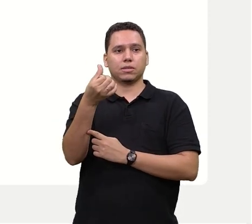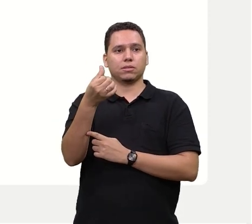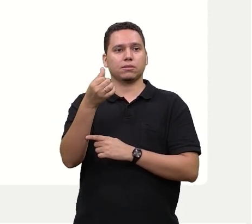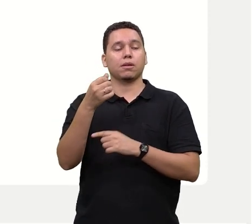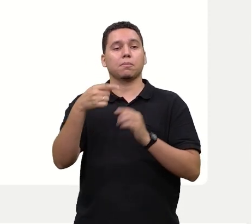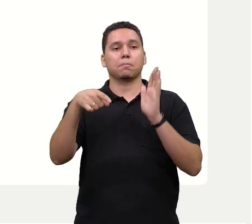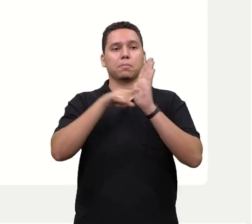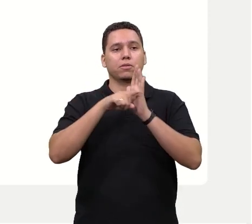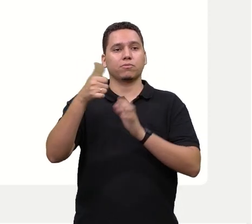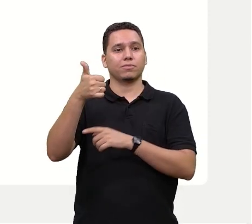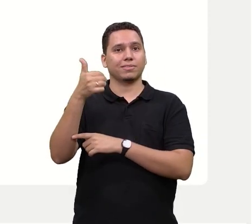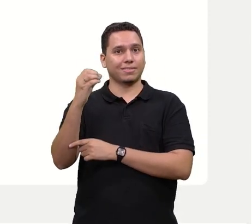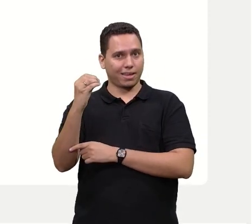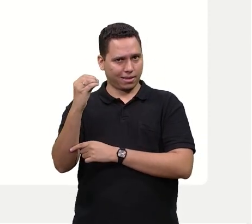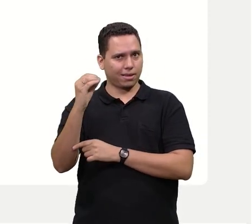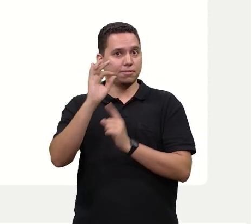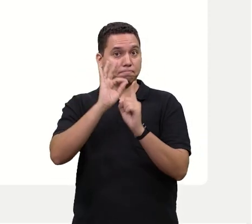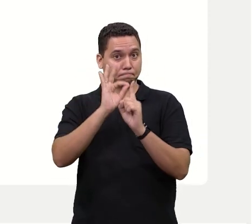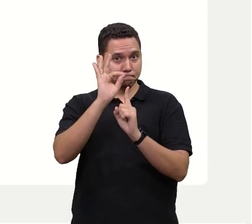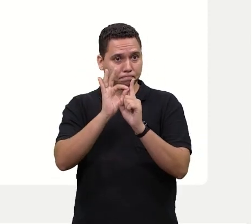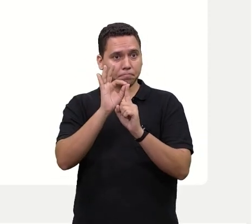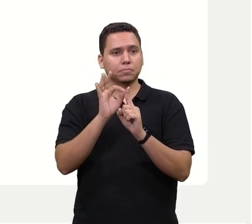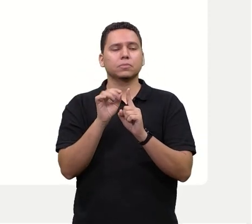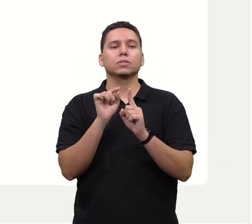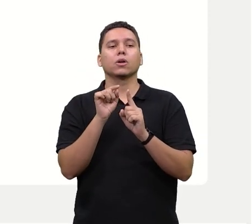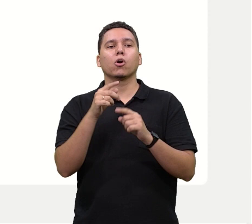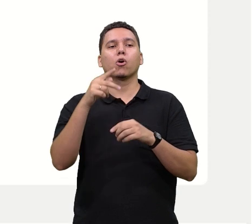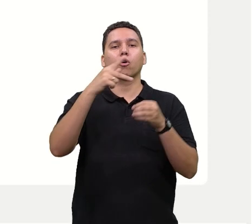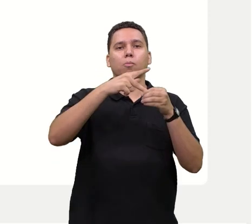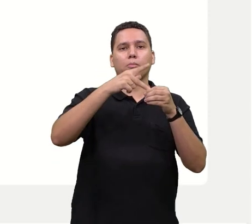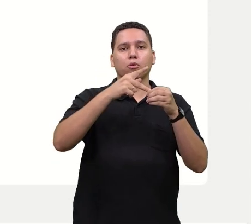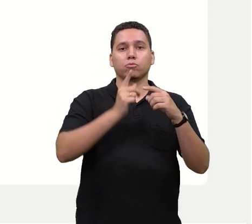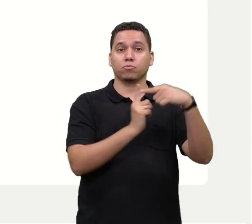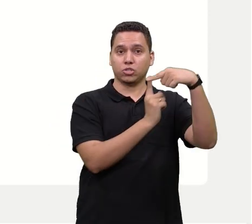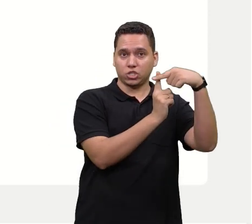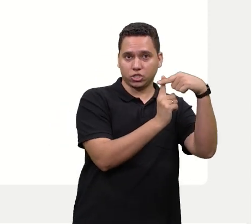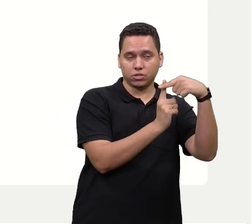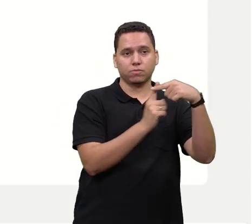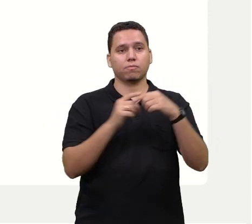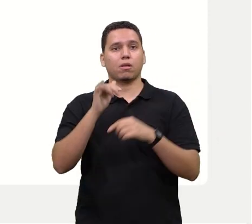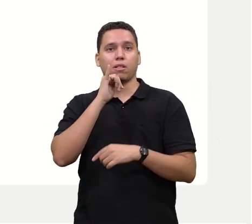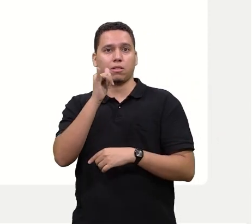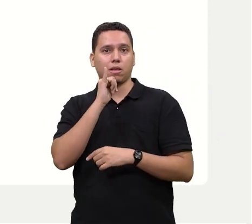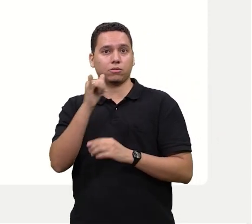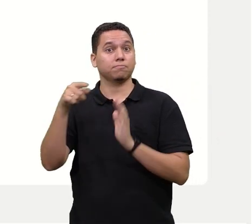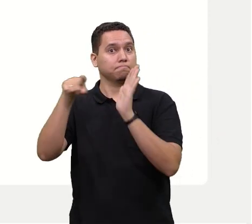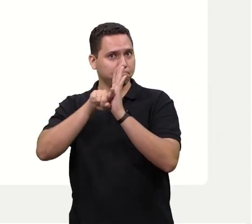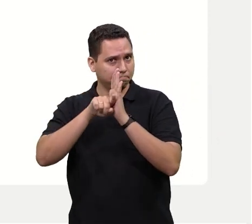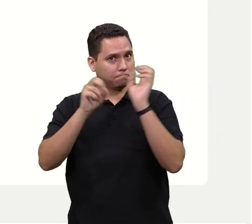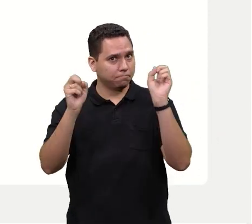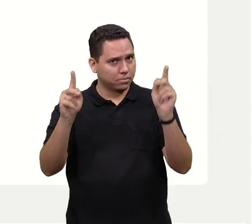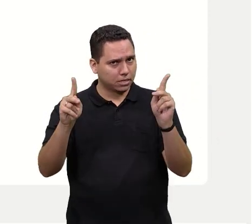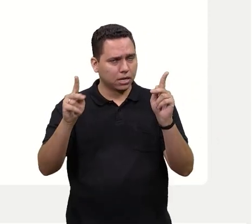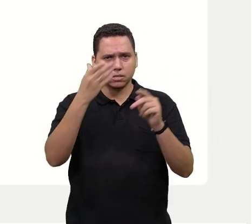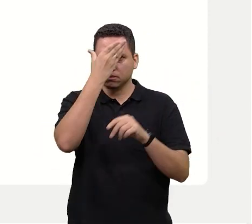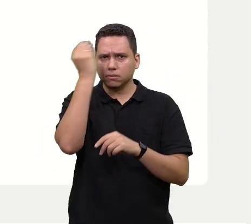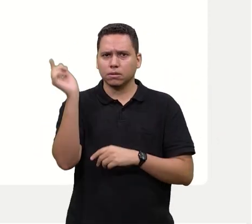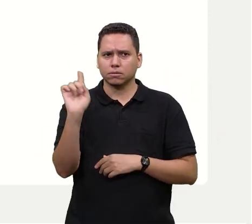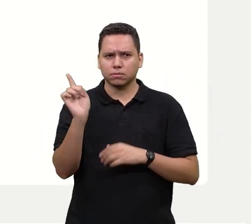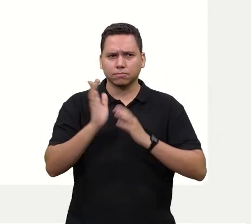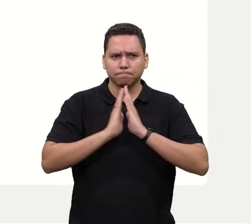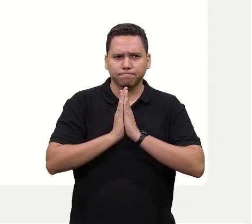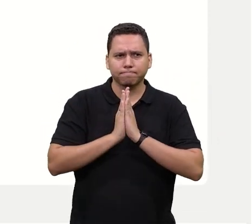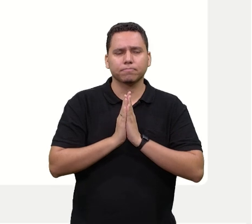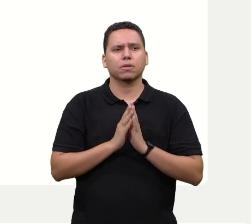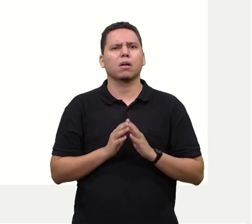Não esquecendo que o próton tem carga positiva e o elétron carga negativa. Isso é importante não esquecer, tá bom? Aí você pensa,